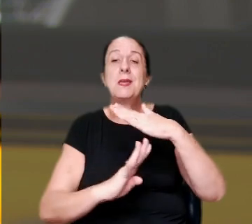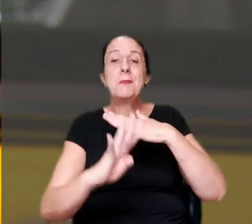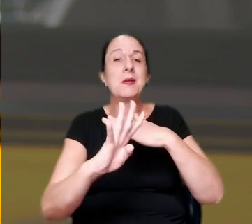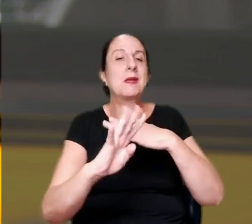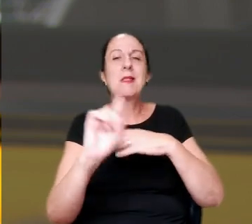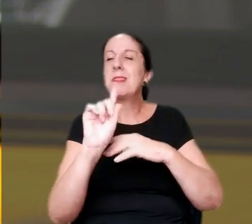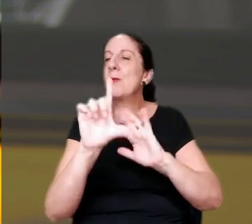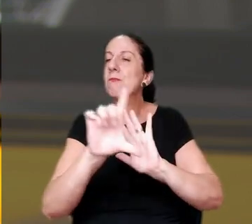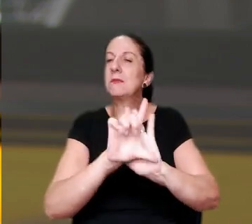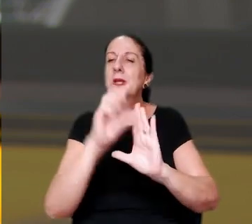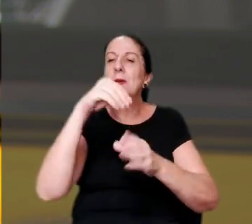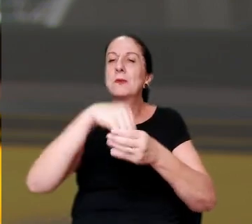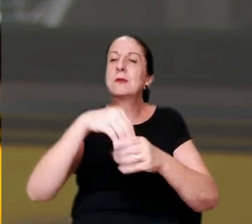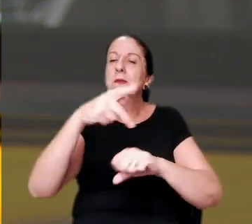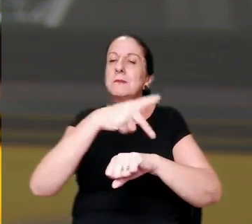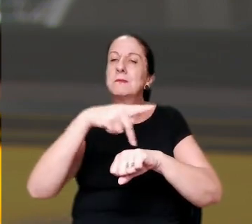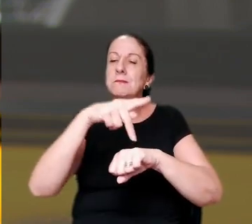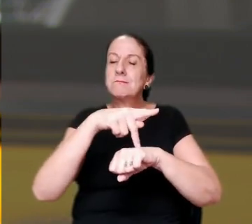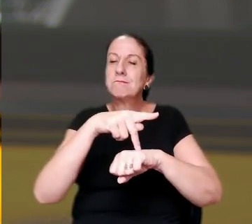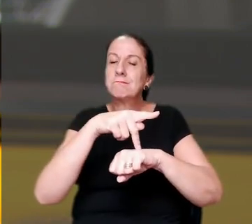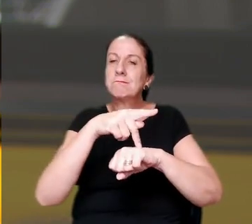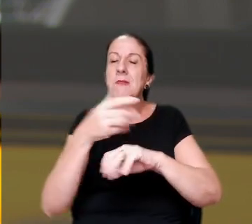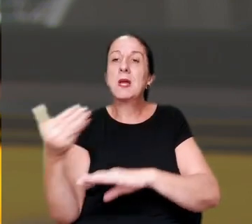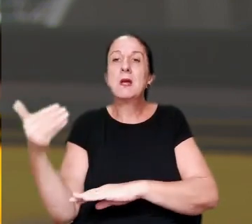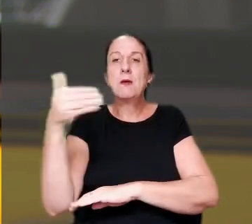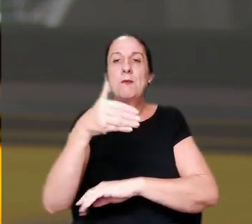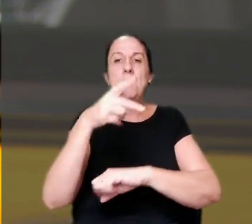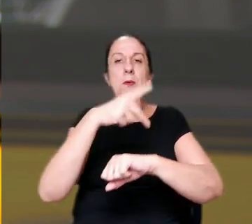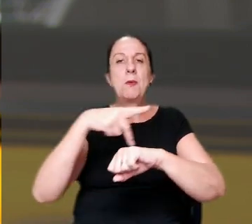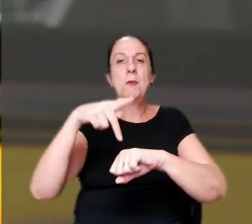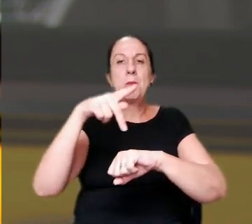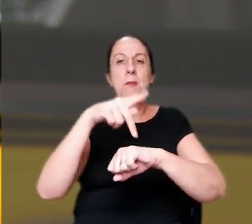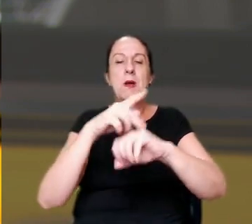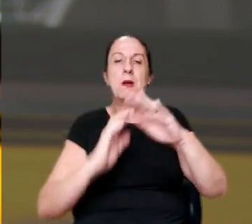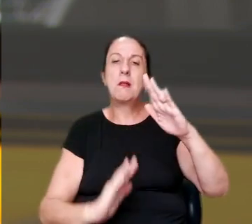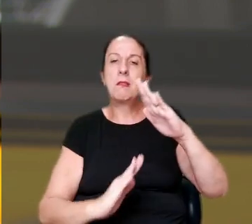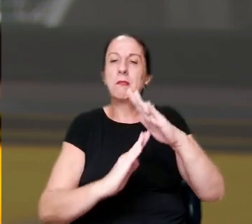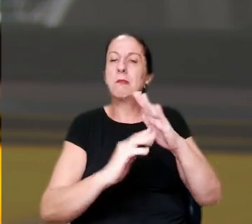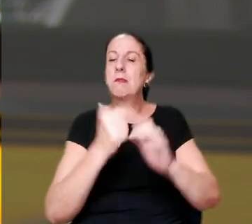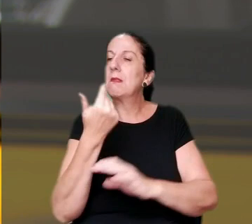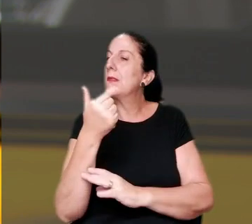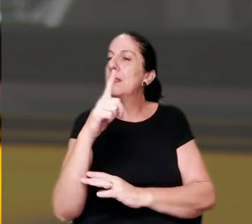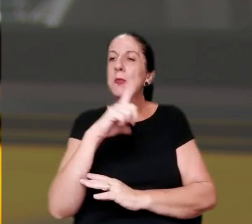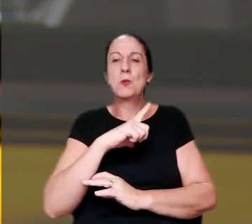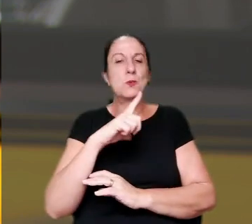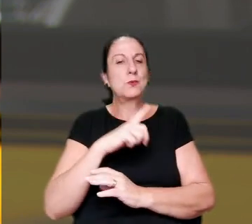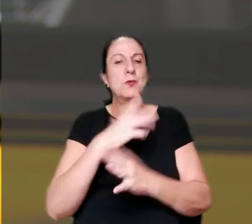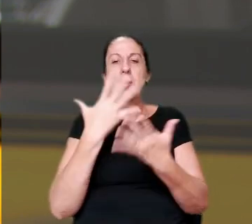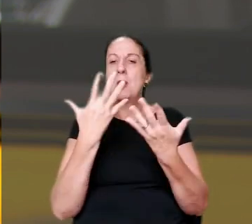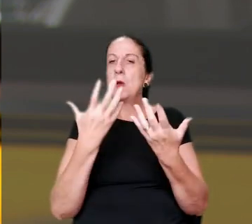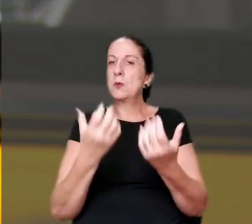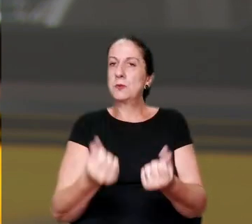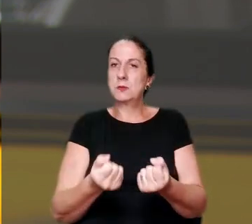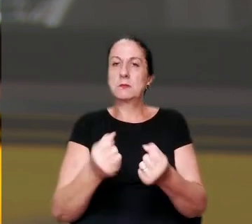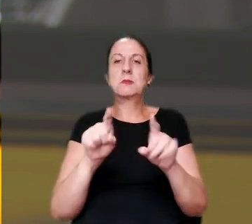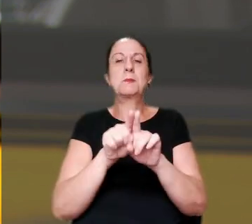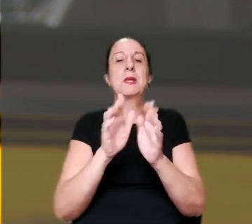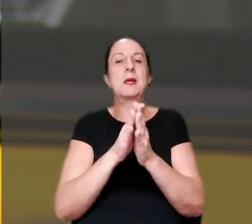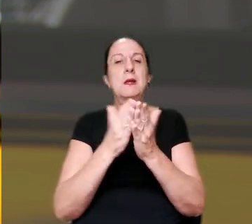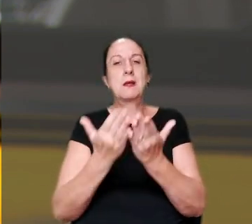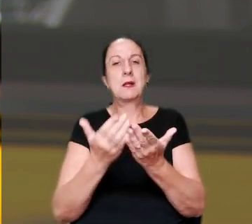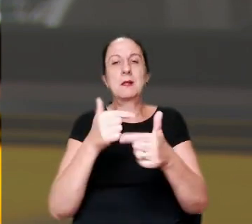sob a alegação de que ele era imigrante ilegal, porque ele, vindo de um país limítrofe, ele não